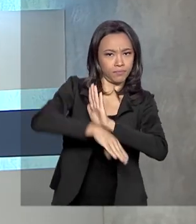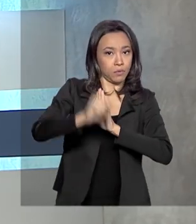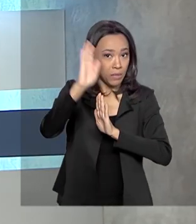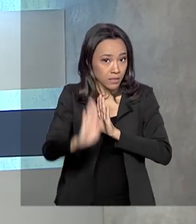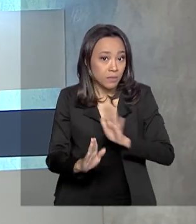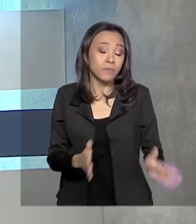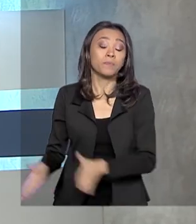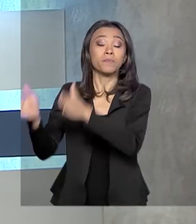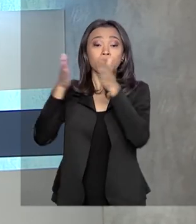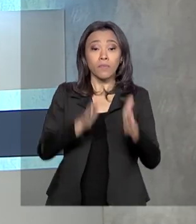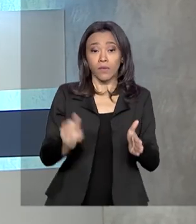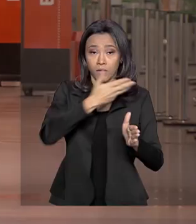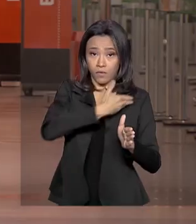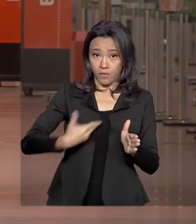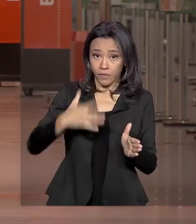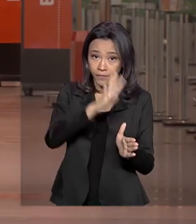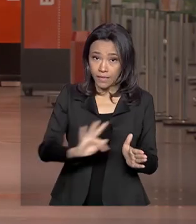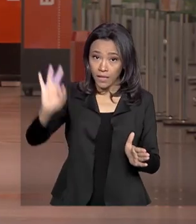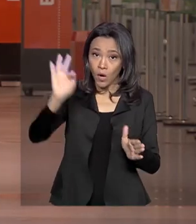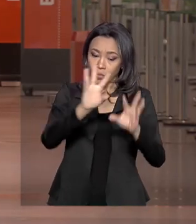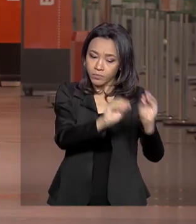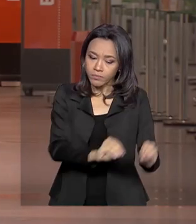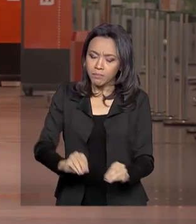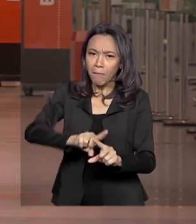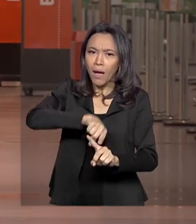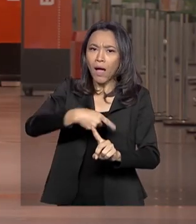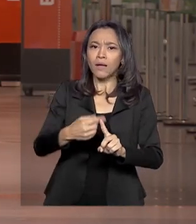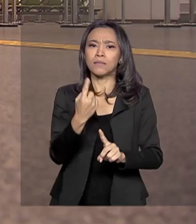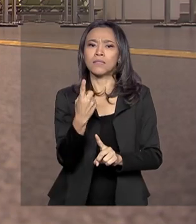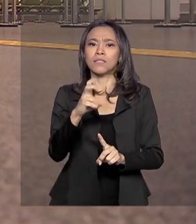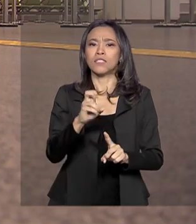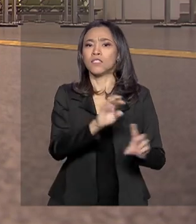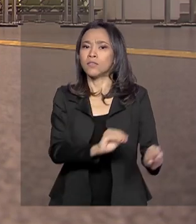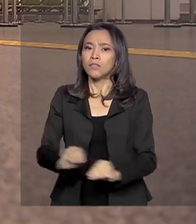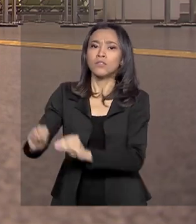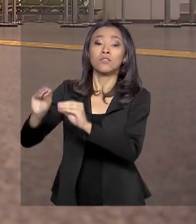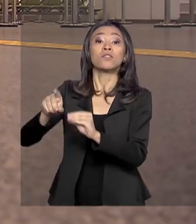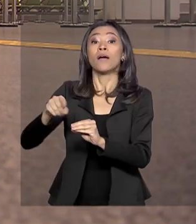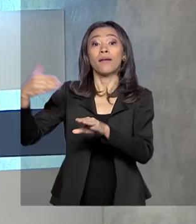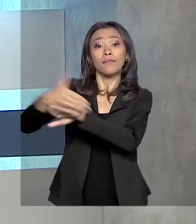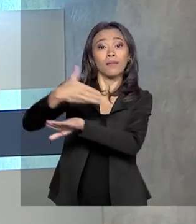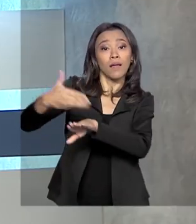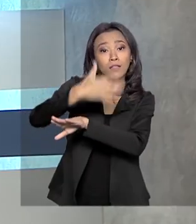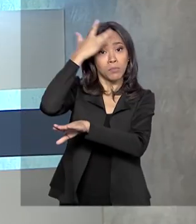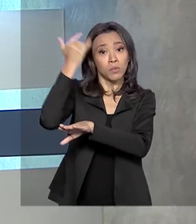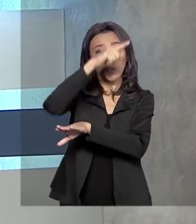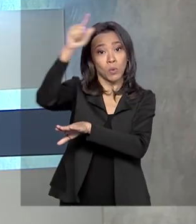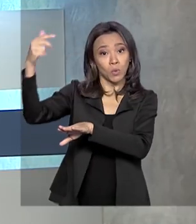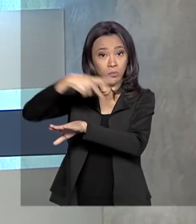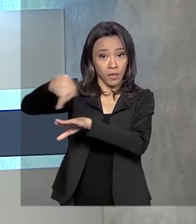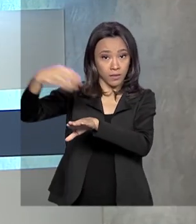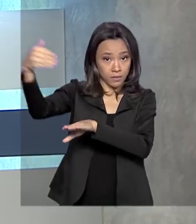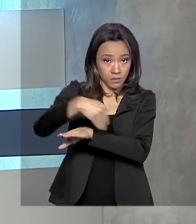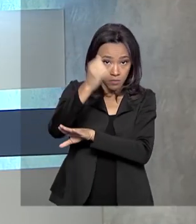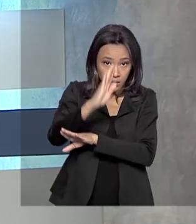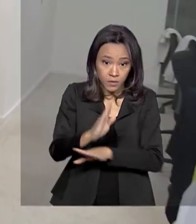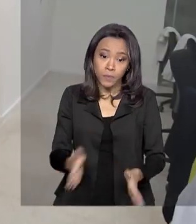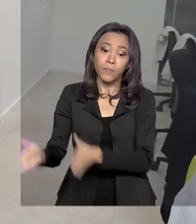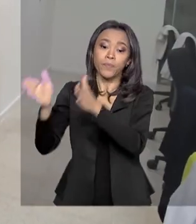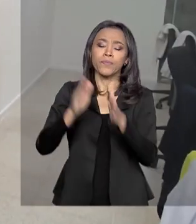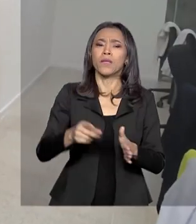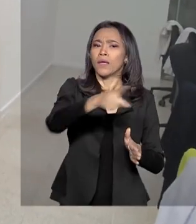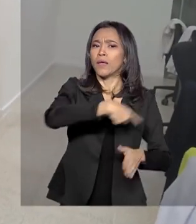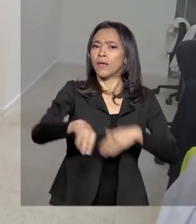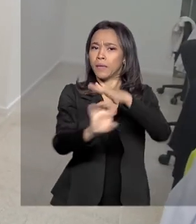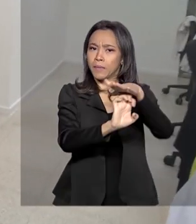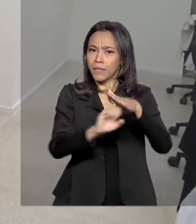mais, governo federal prorroga por mais 15 dias a entrada de estrangeiros no país. E veja também, empresas e setor